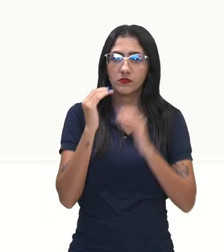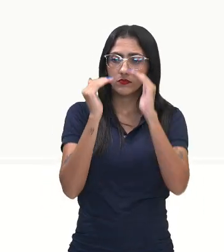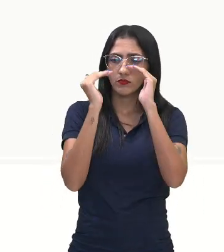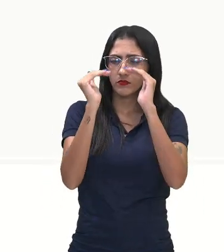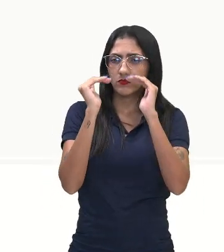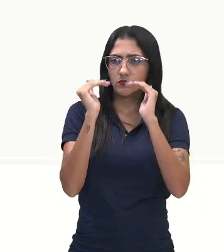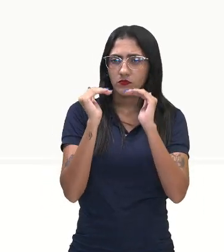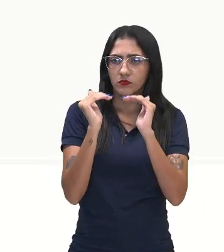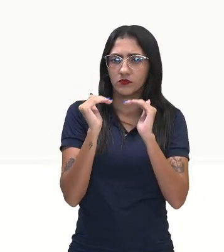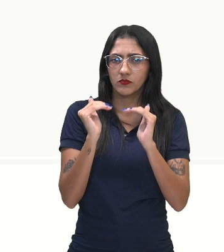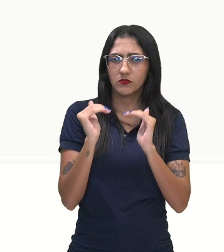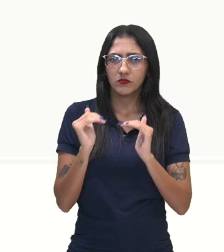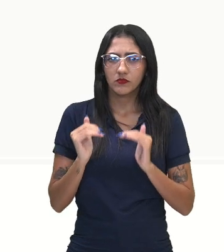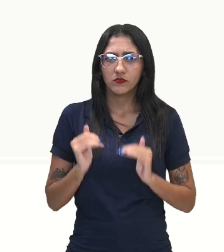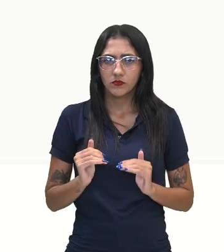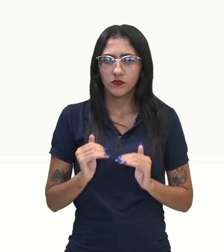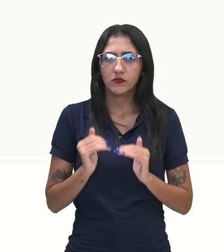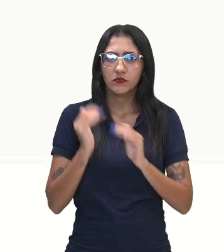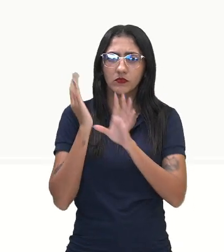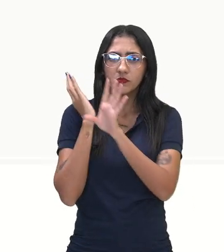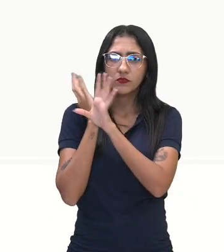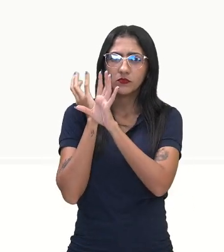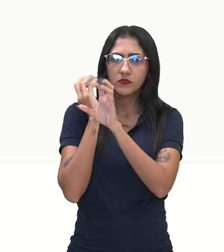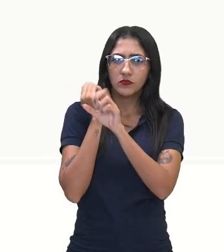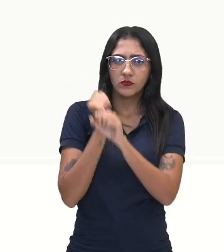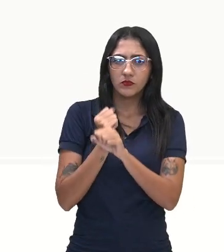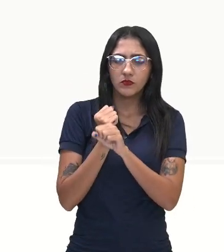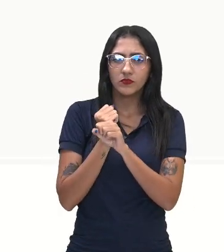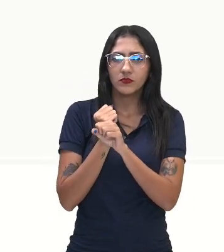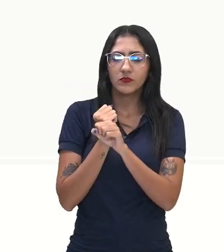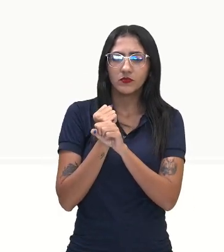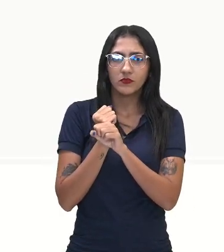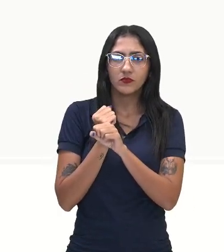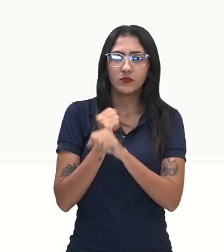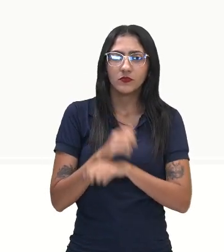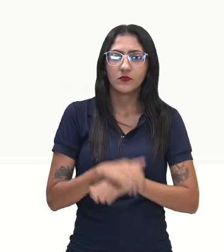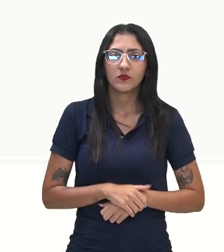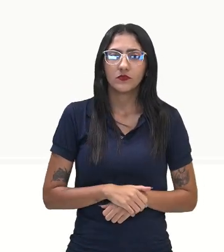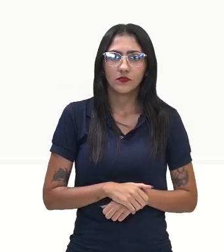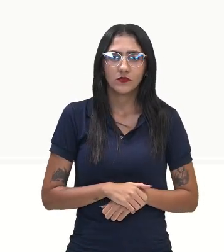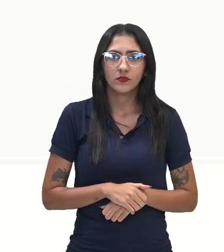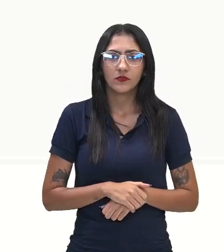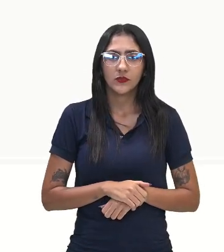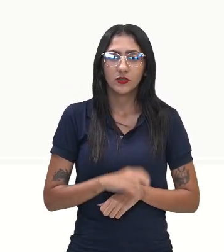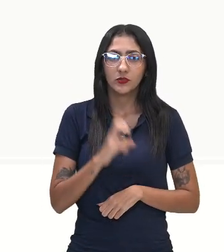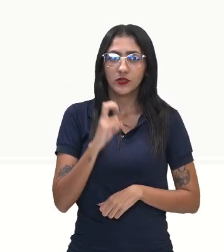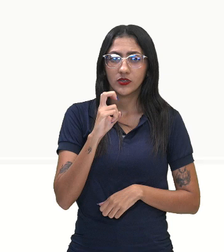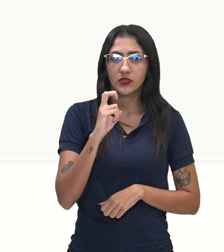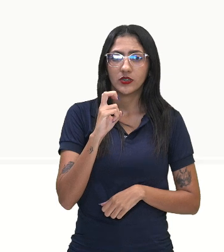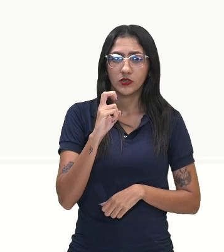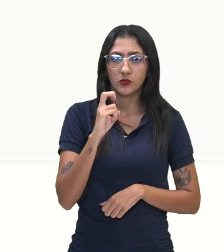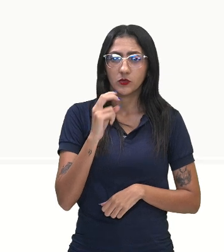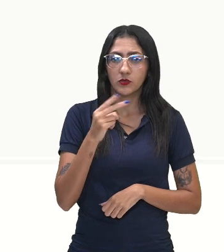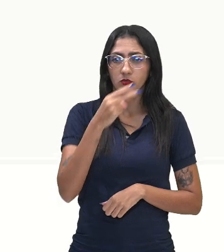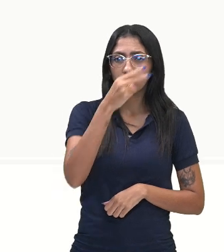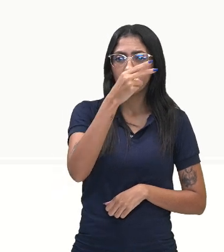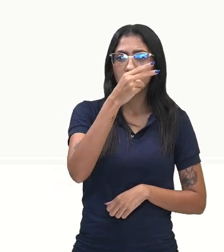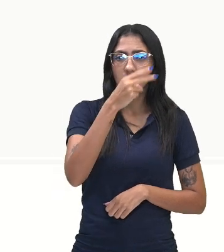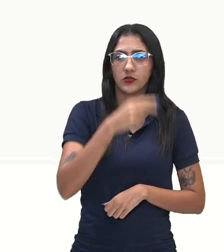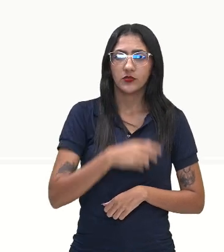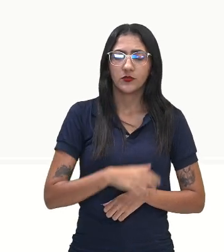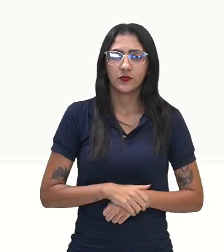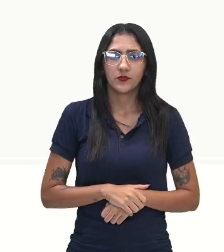15, mais 10, aqui ó, 8 mais 2, 10, dá 25. Sobe 2. 2 mais